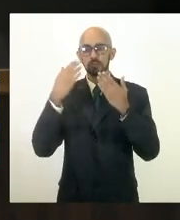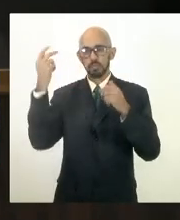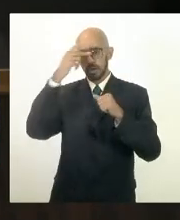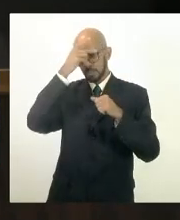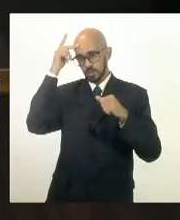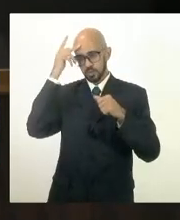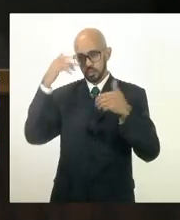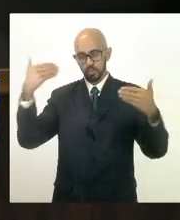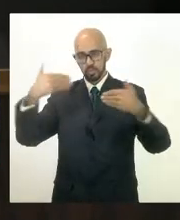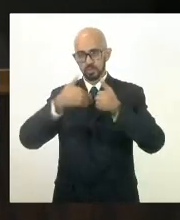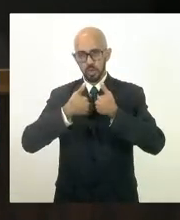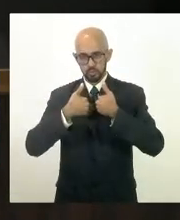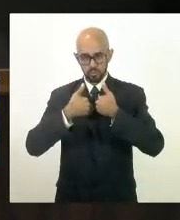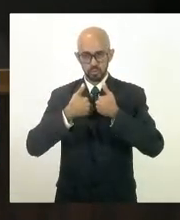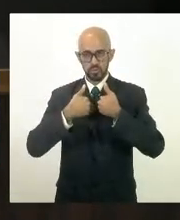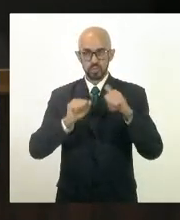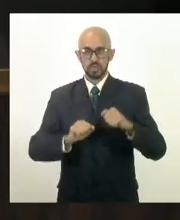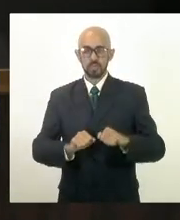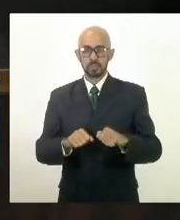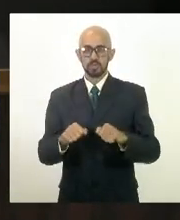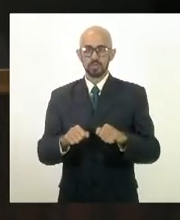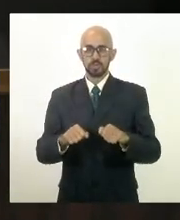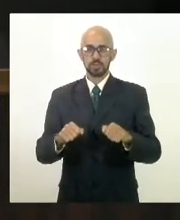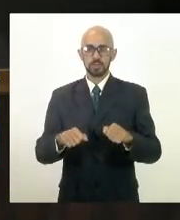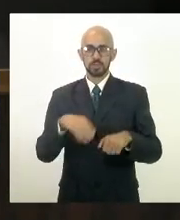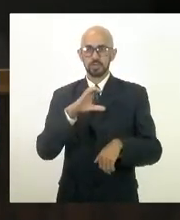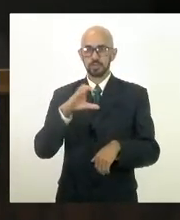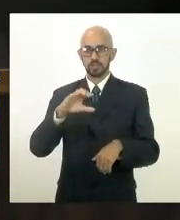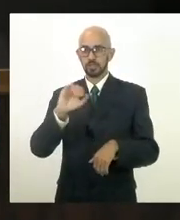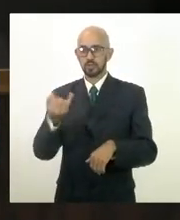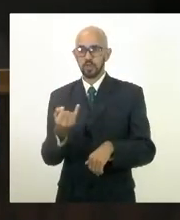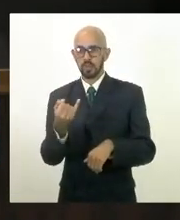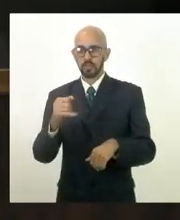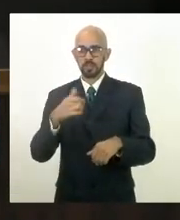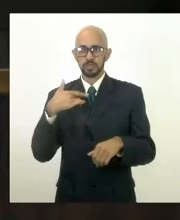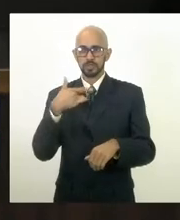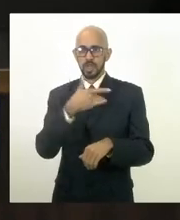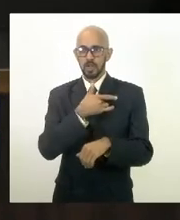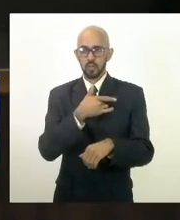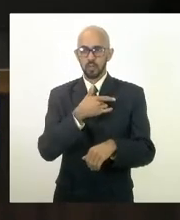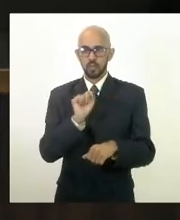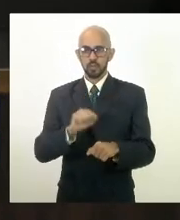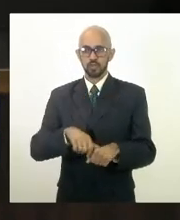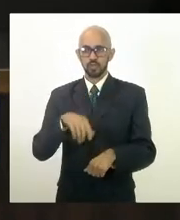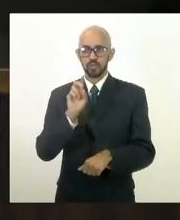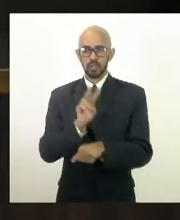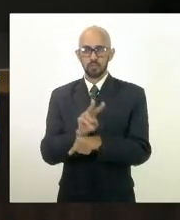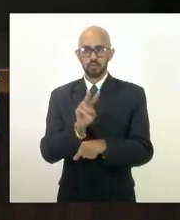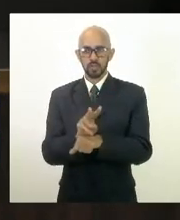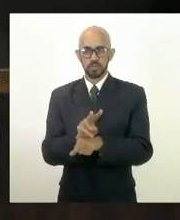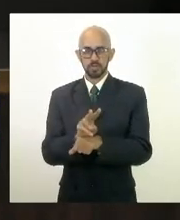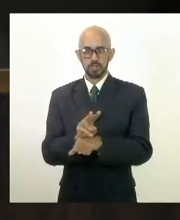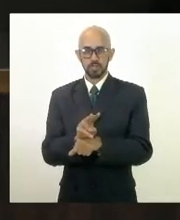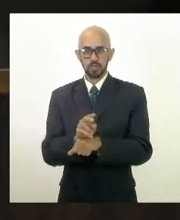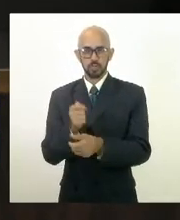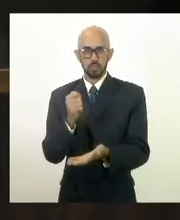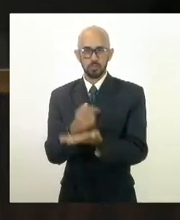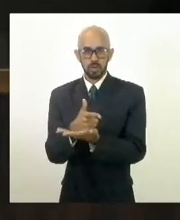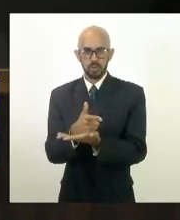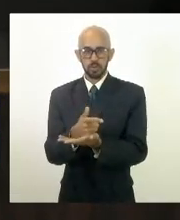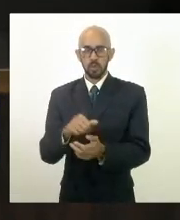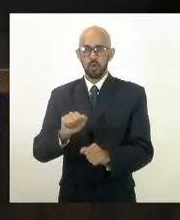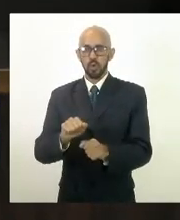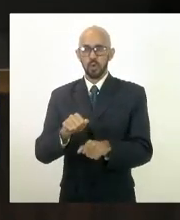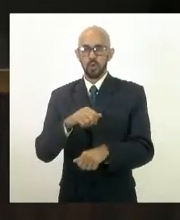no estado do Rio de Janeiro dependendo de pareceres das comissões de condição de justiça de saúde defesa do consumidor de economia e do comércio e orçamento